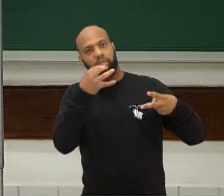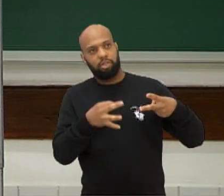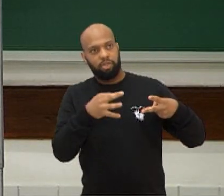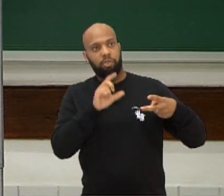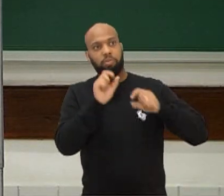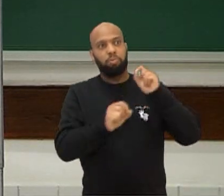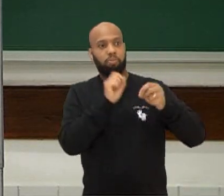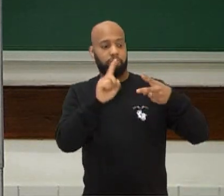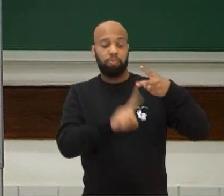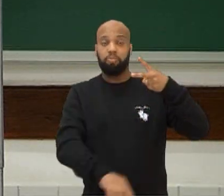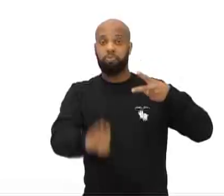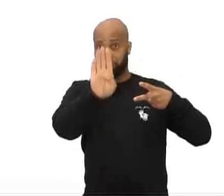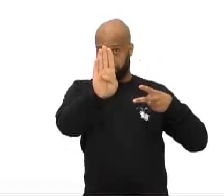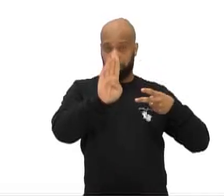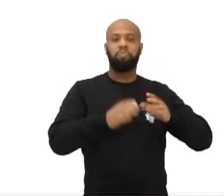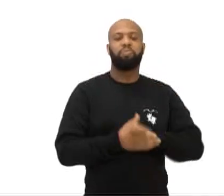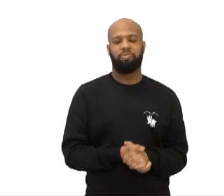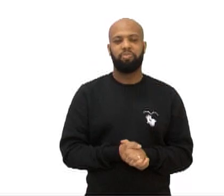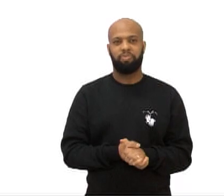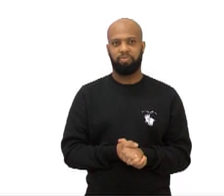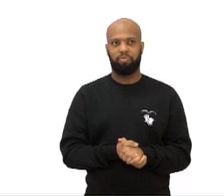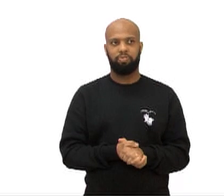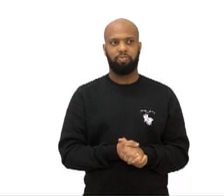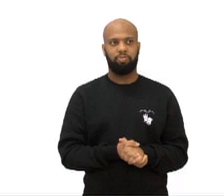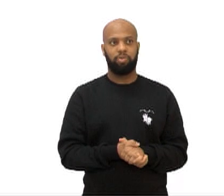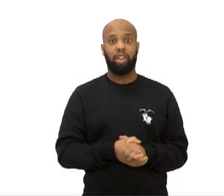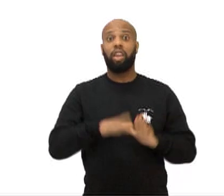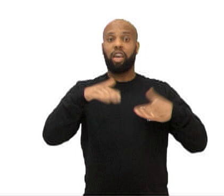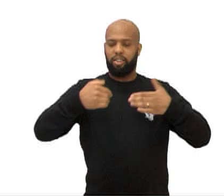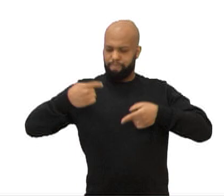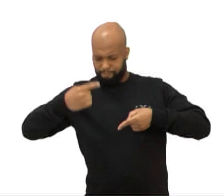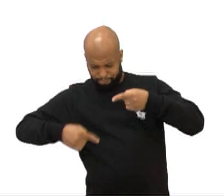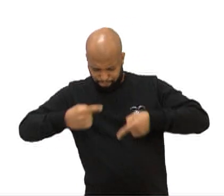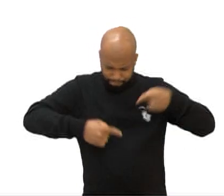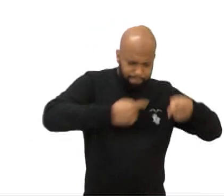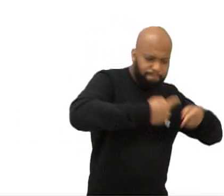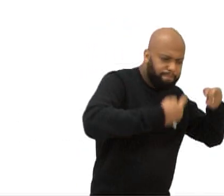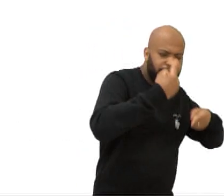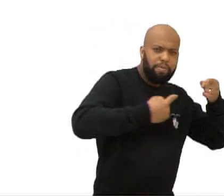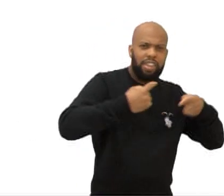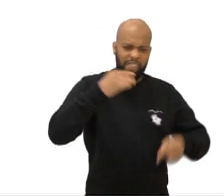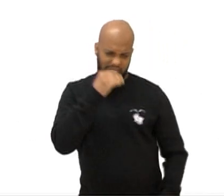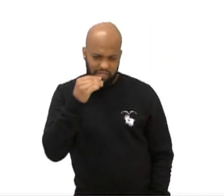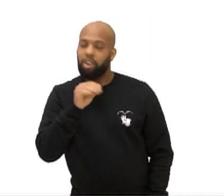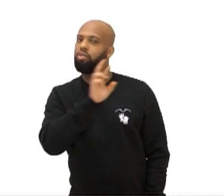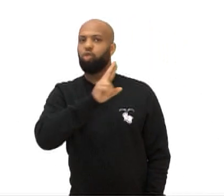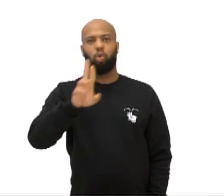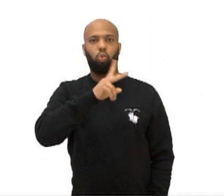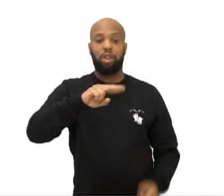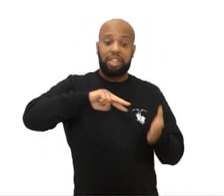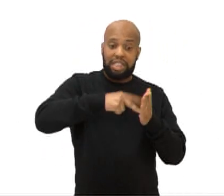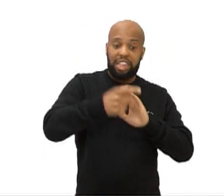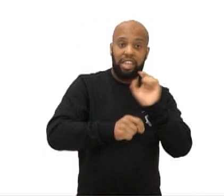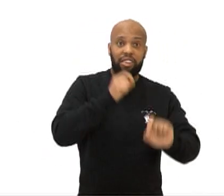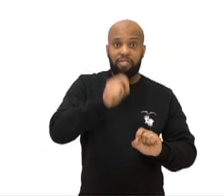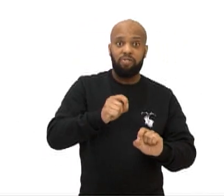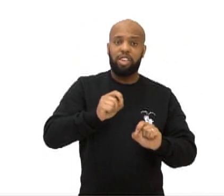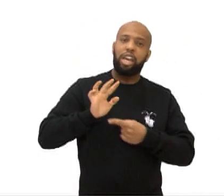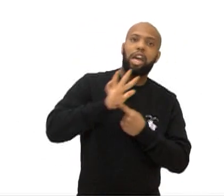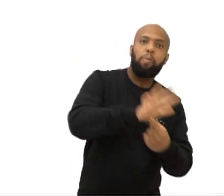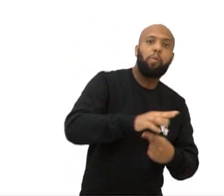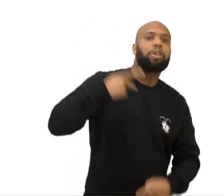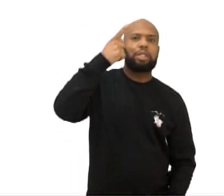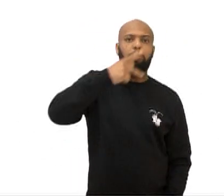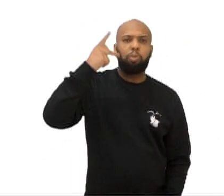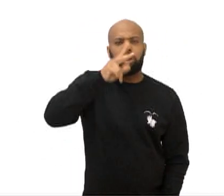nossa resposta é a resposta B. Os tumultos não são sinais de fraqueza, mas revelam,